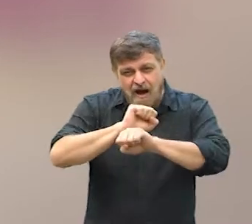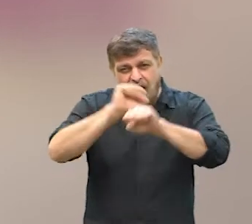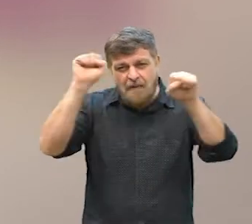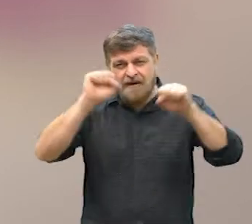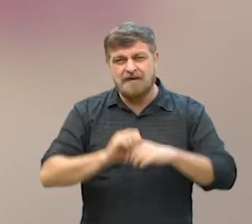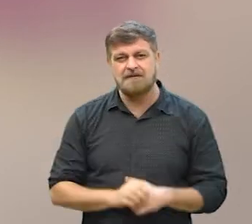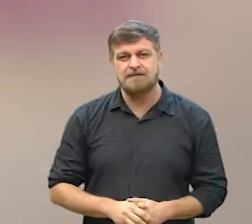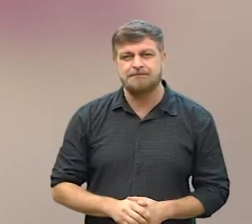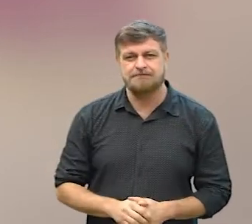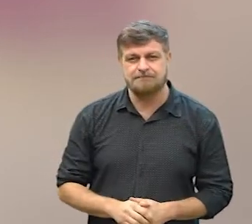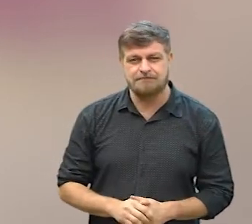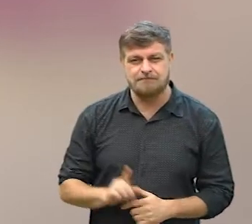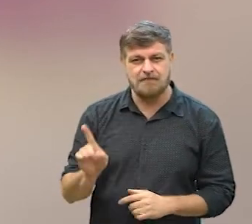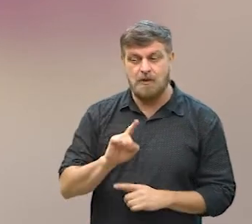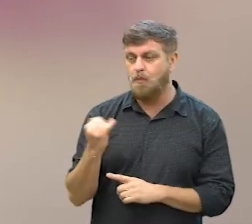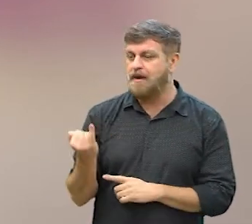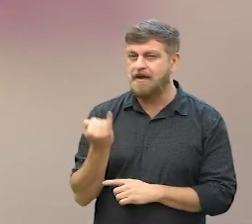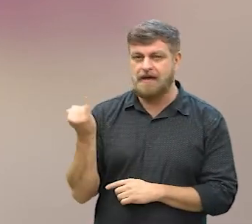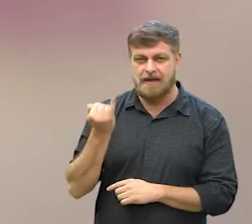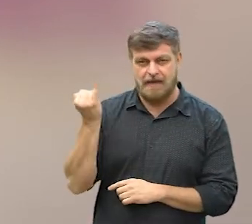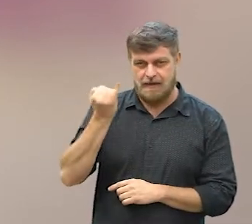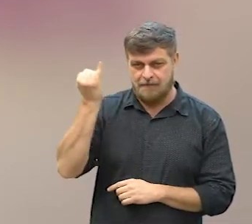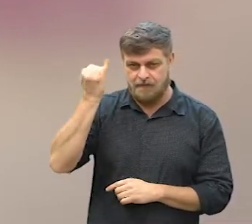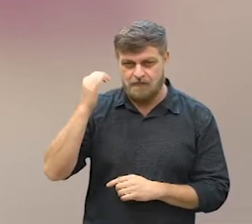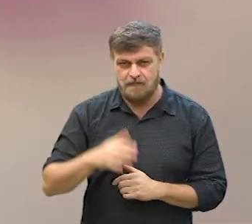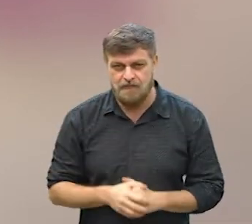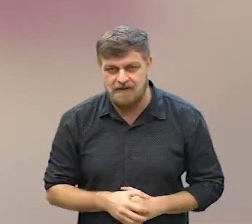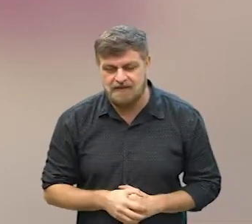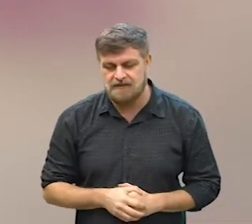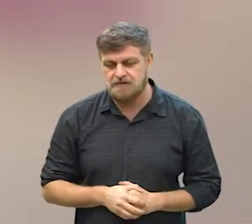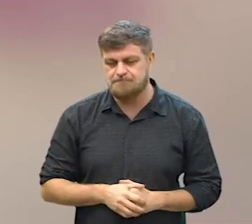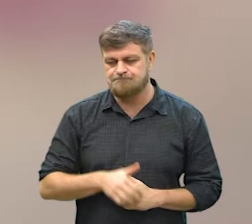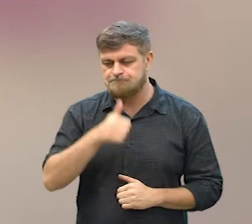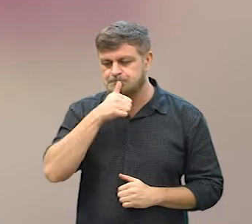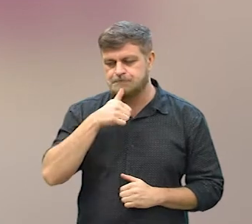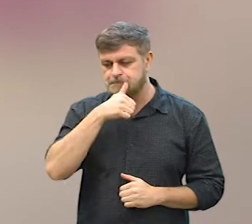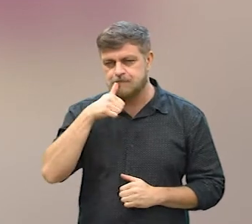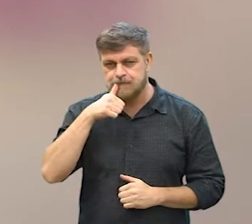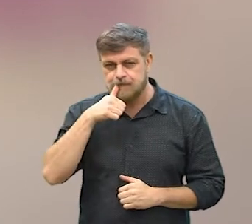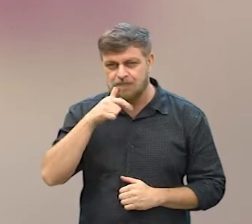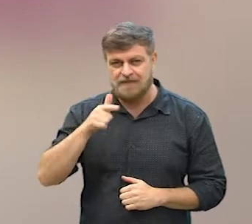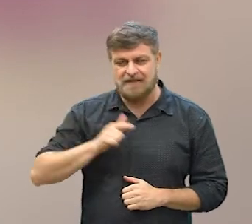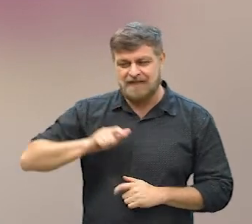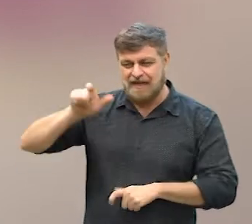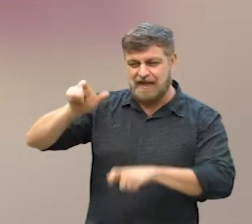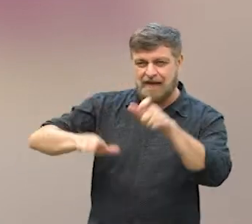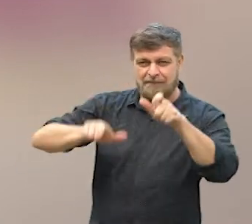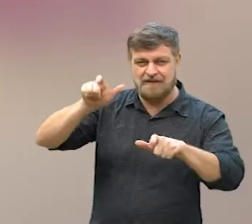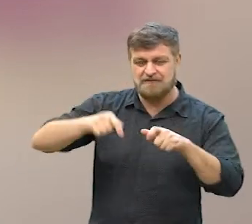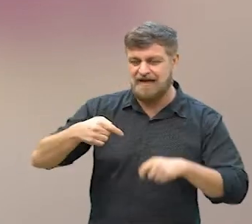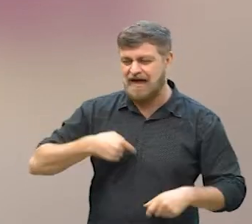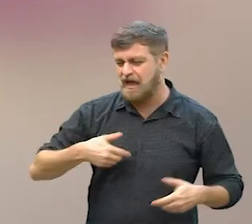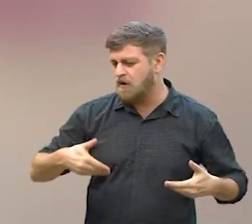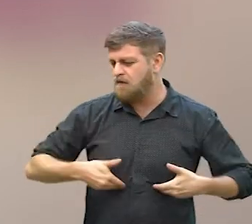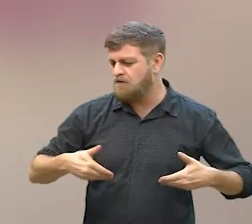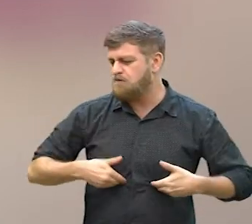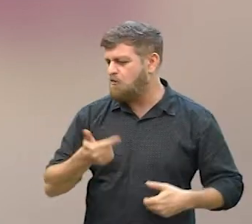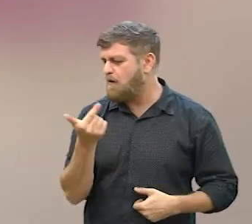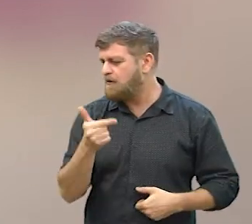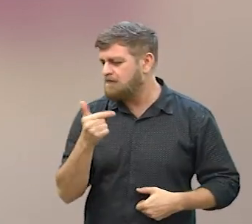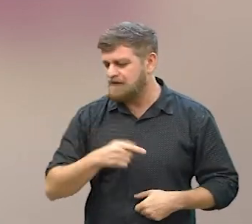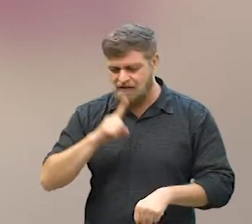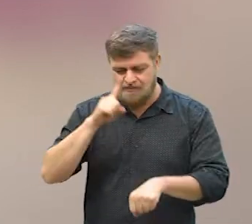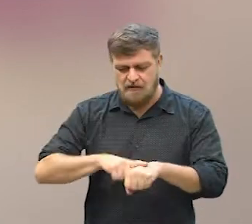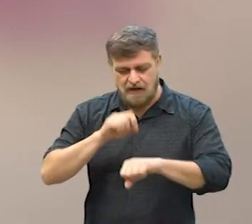é importante não deixar de comer. Tem muitas pessoas que falam assim, eu não sinto fome quando eu